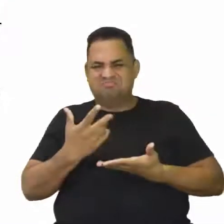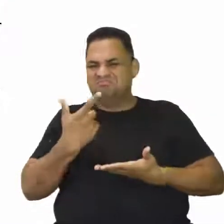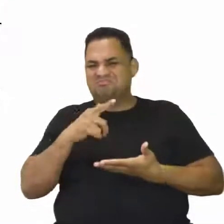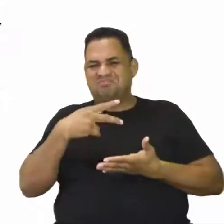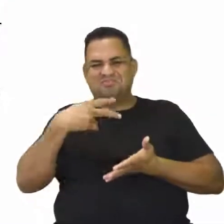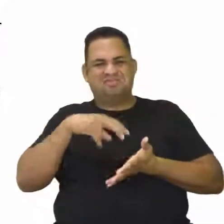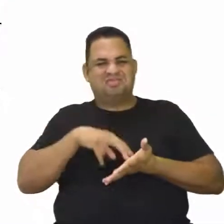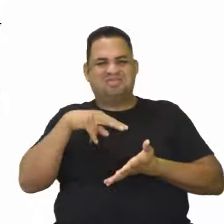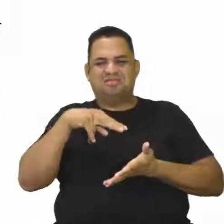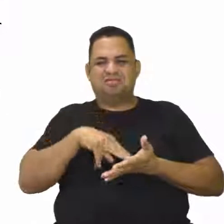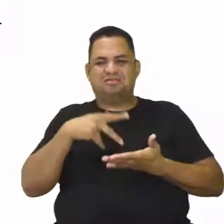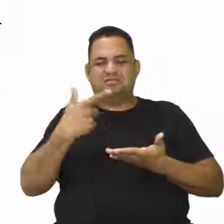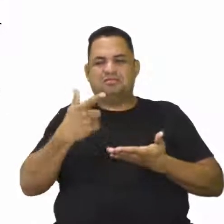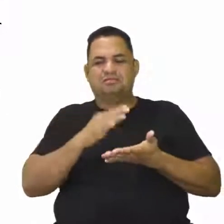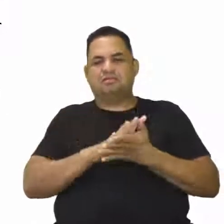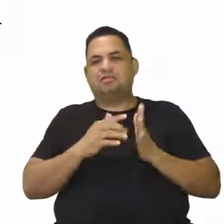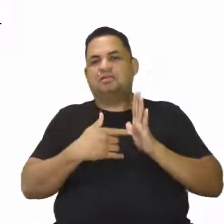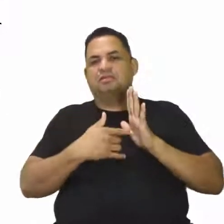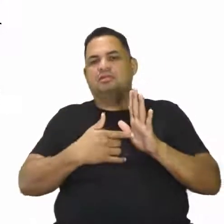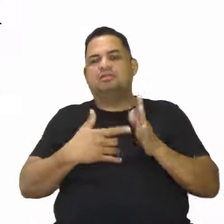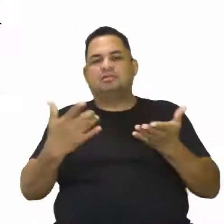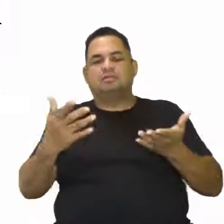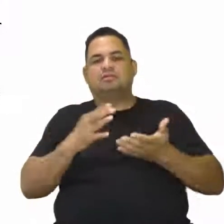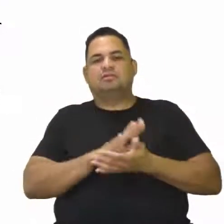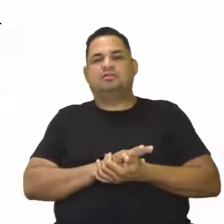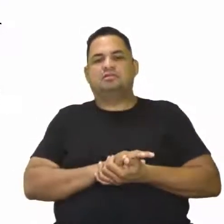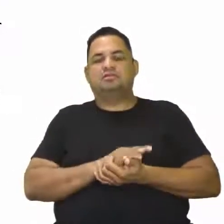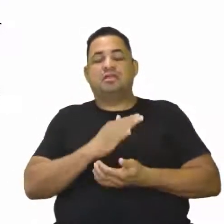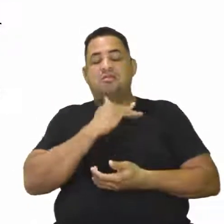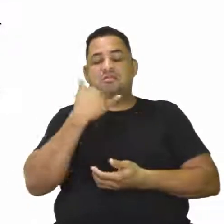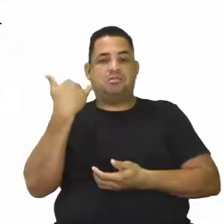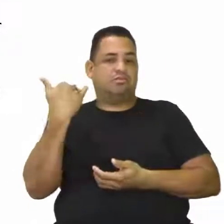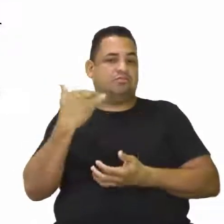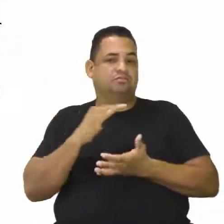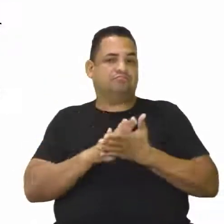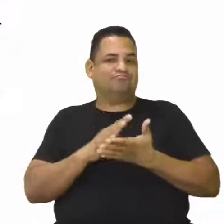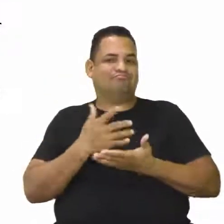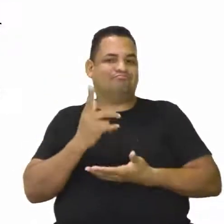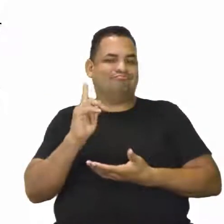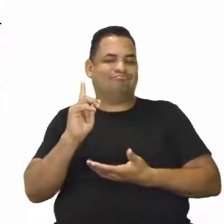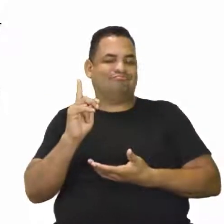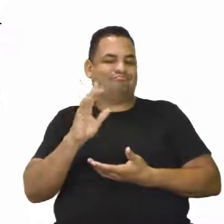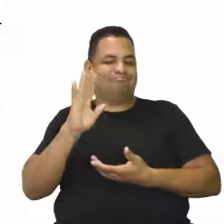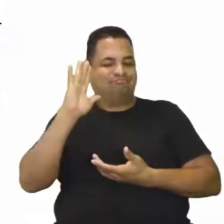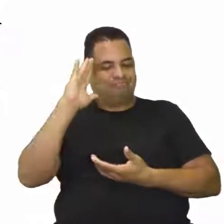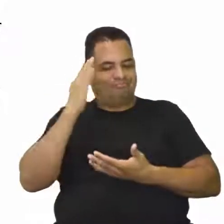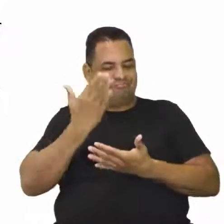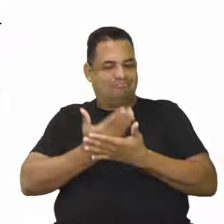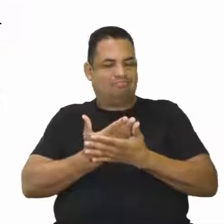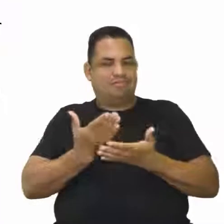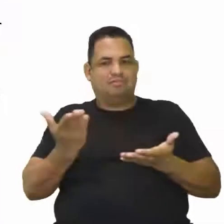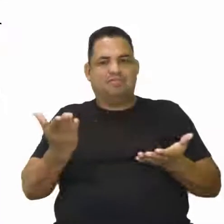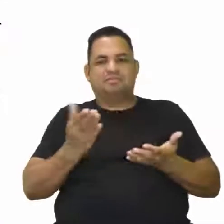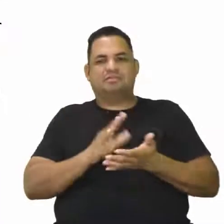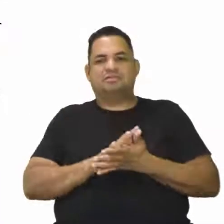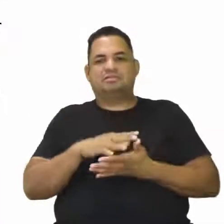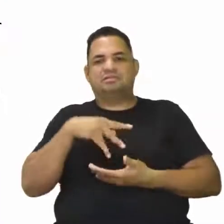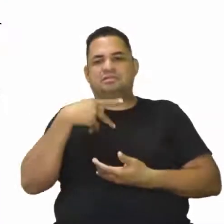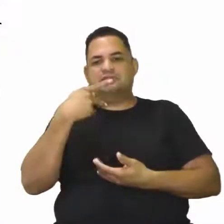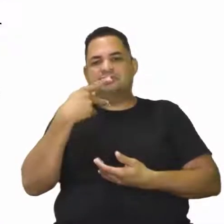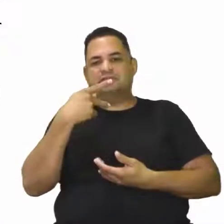desanimado, ele estava indicando que era a sua morte. Só que ela não foi capaz de prever